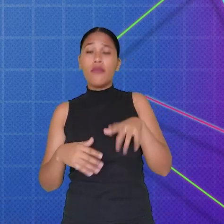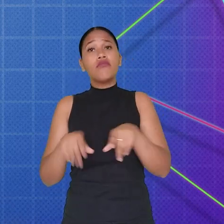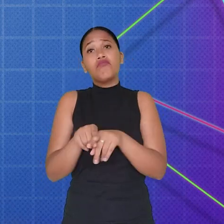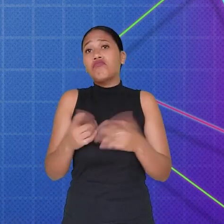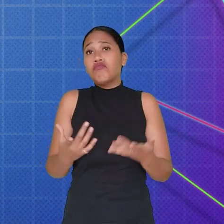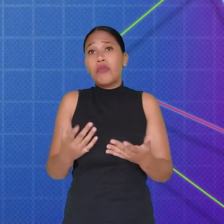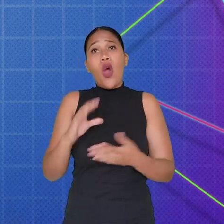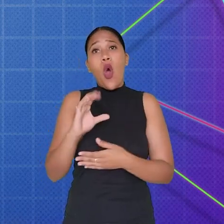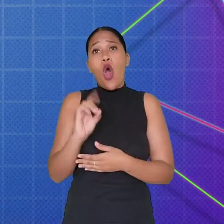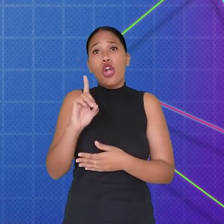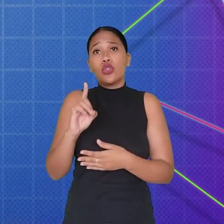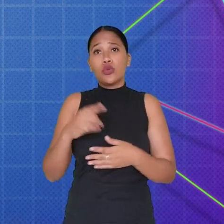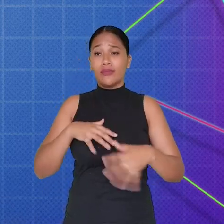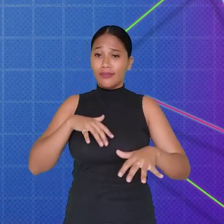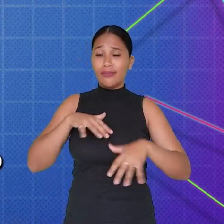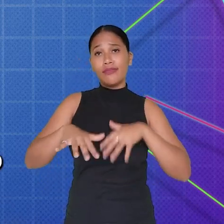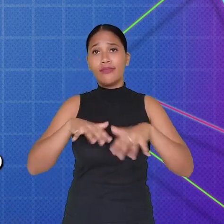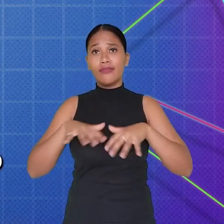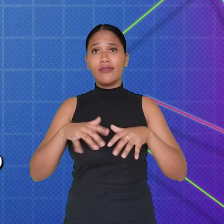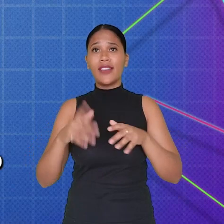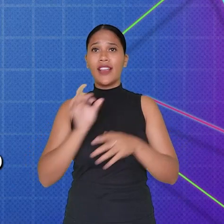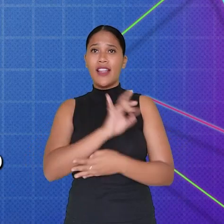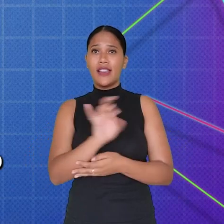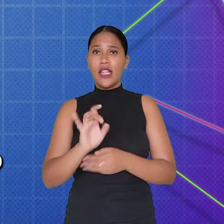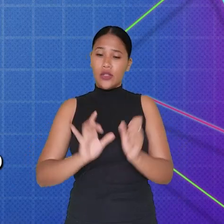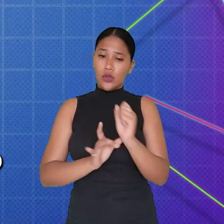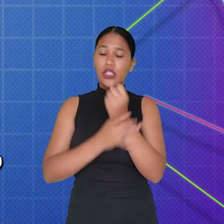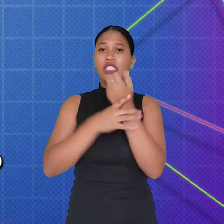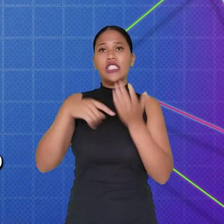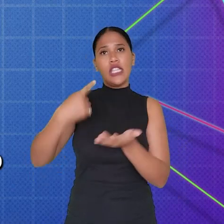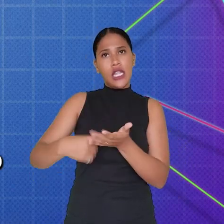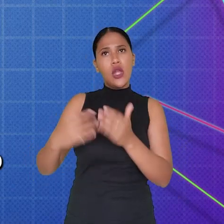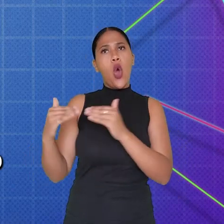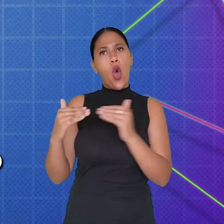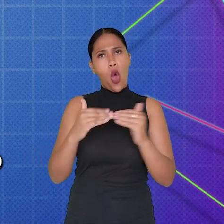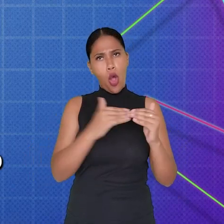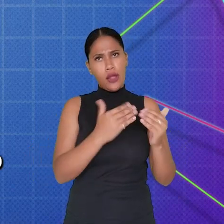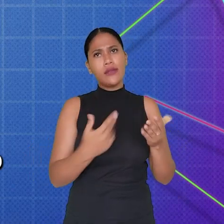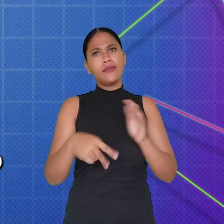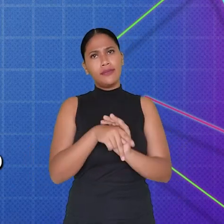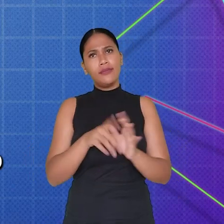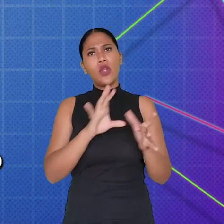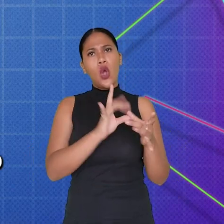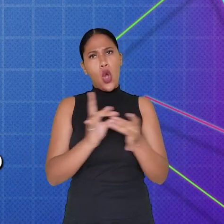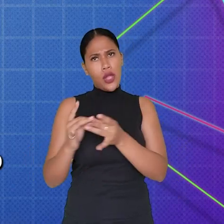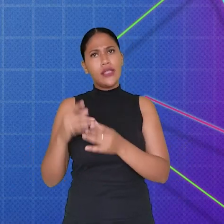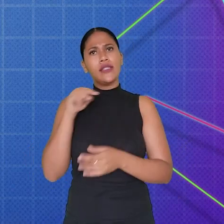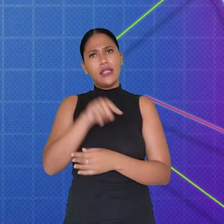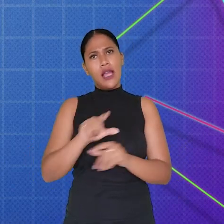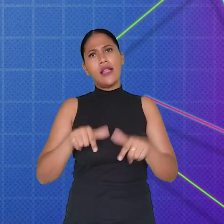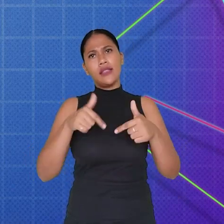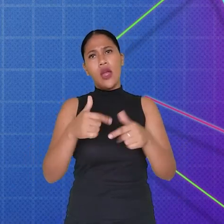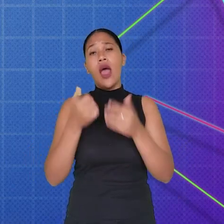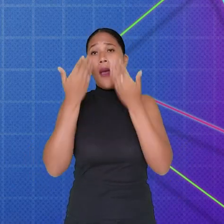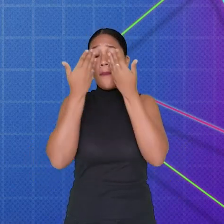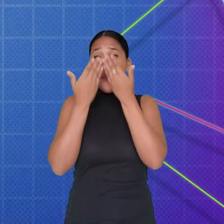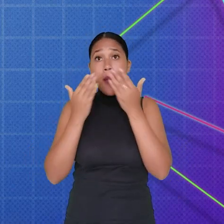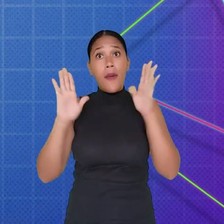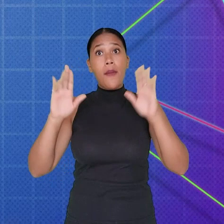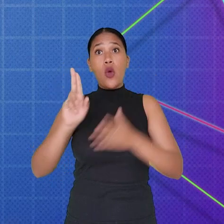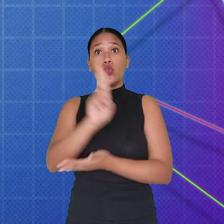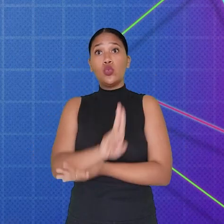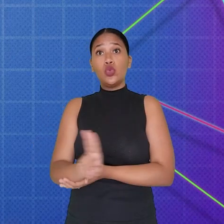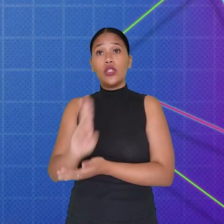as interfaces são uma ferramenta útil para garantir a consistência e a coesão na programação orientada a objetos e são